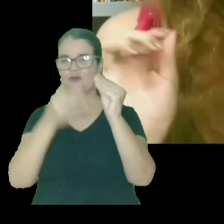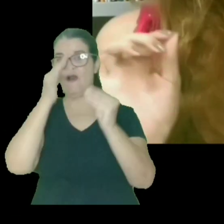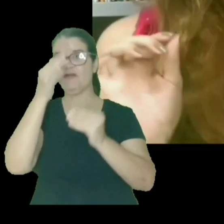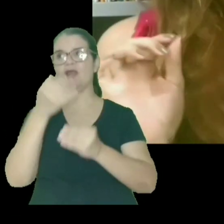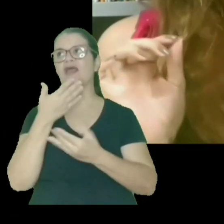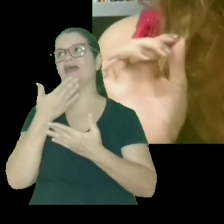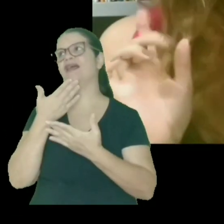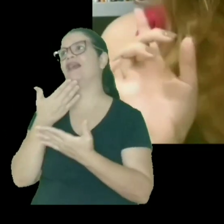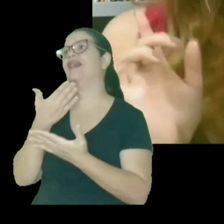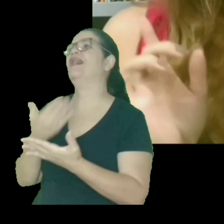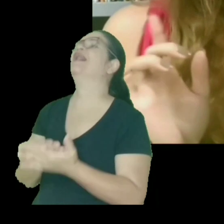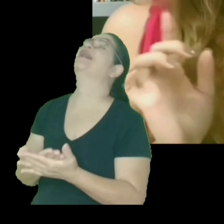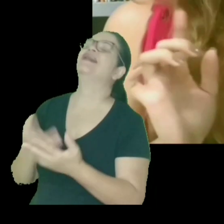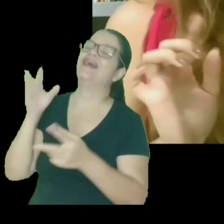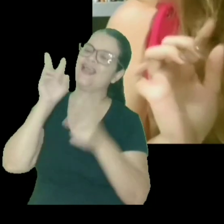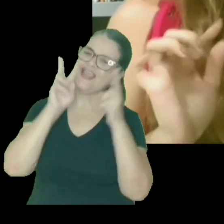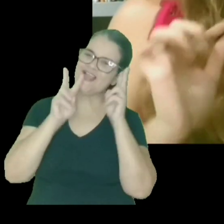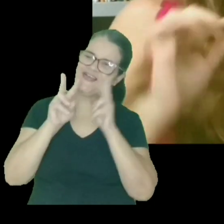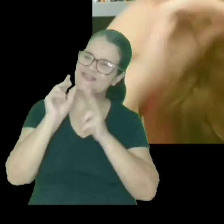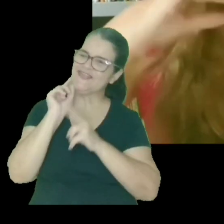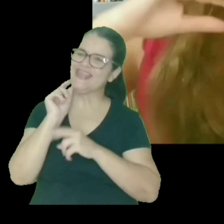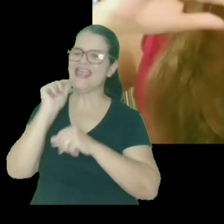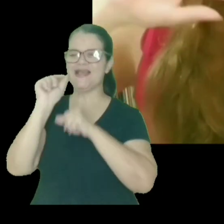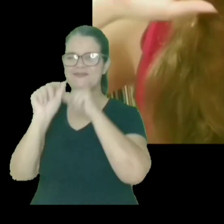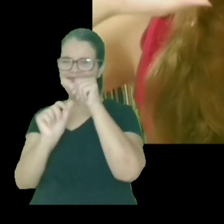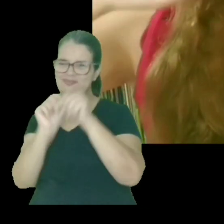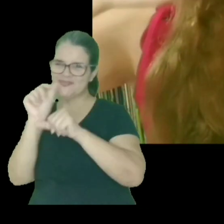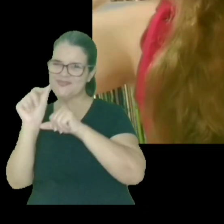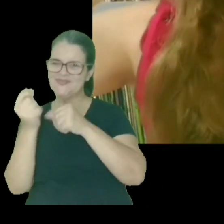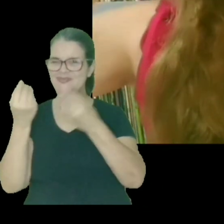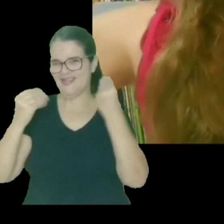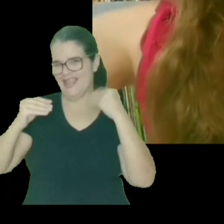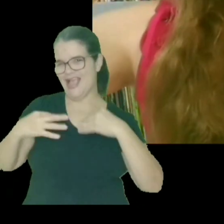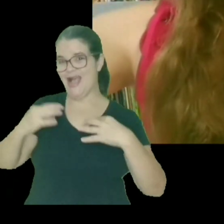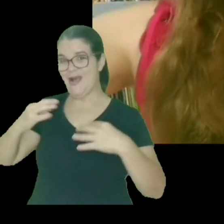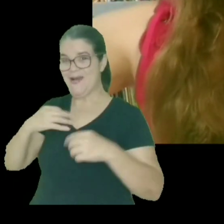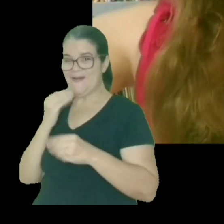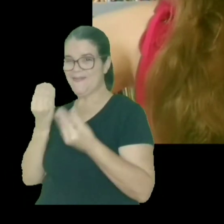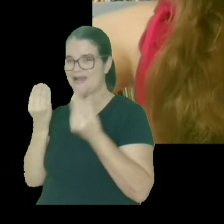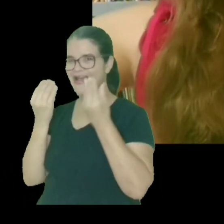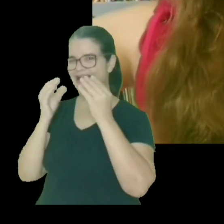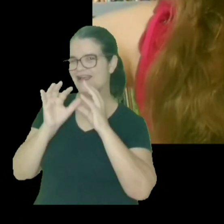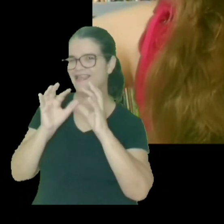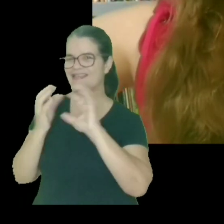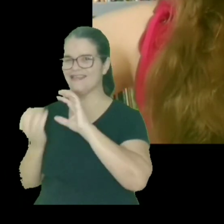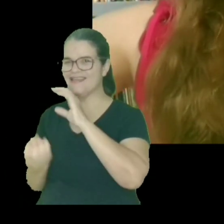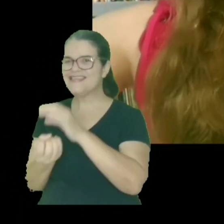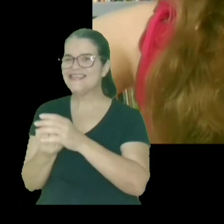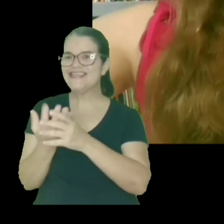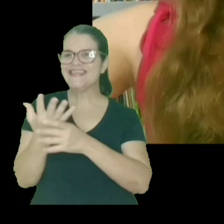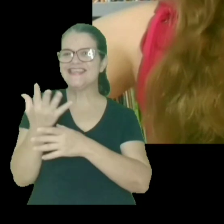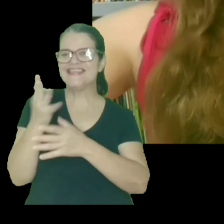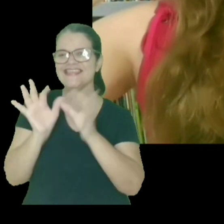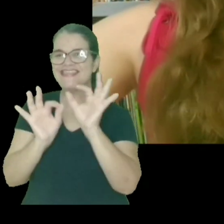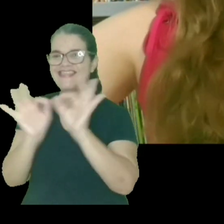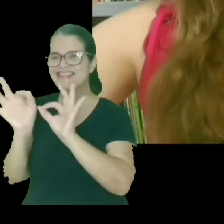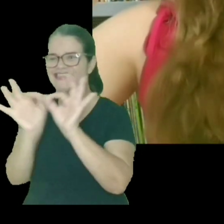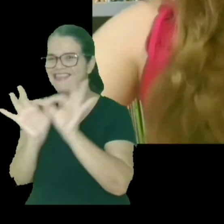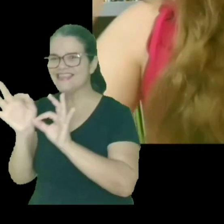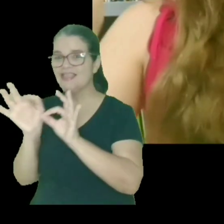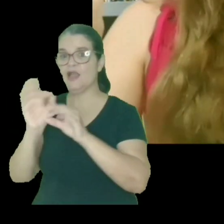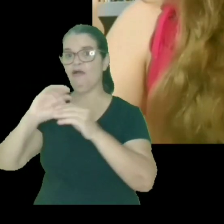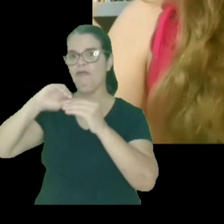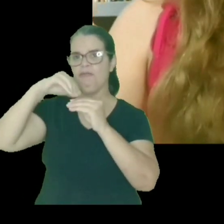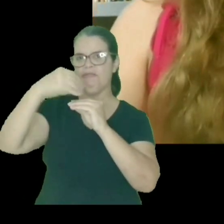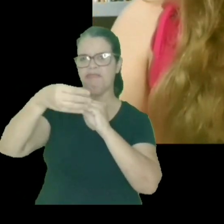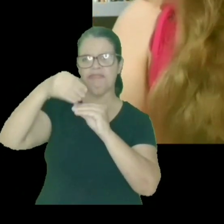eu assistia, pouco a pouco, a fantasia tomando forma e se criando. Embora de pétalas